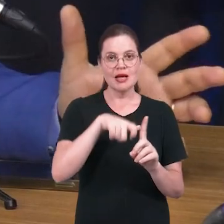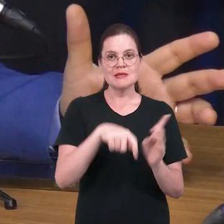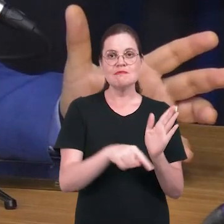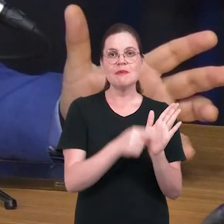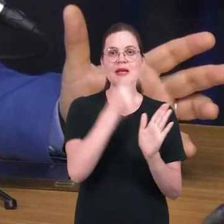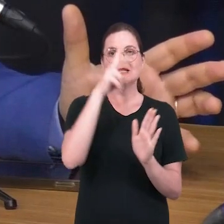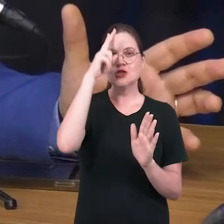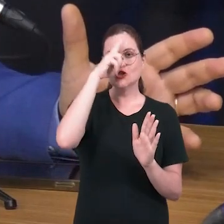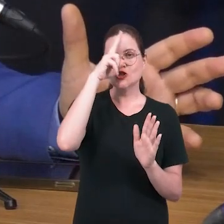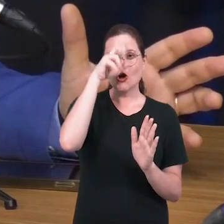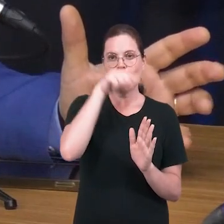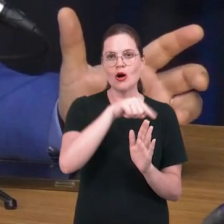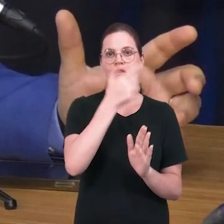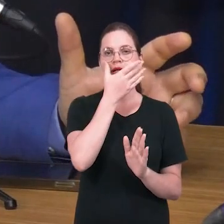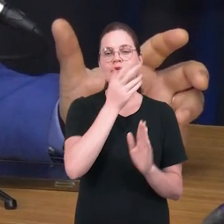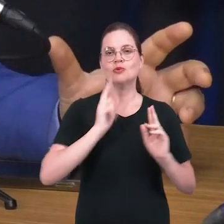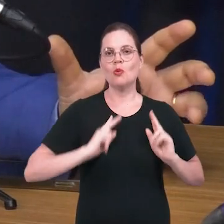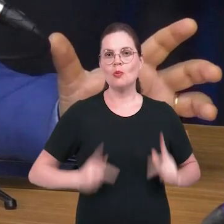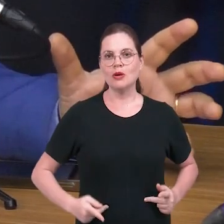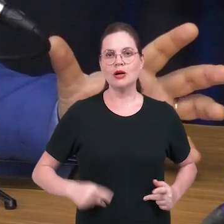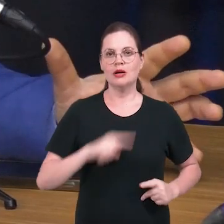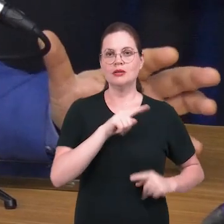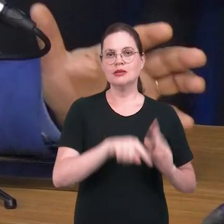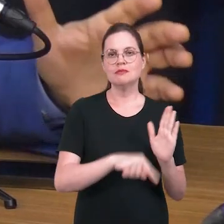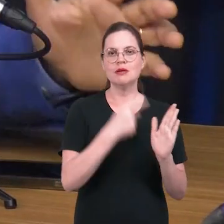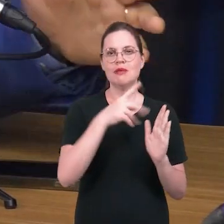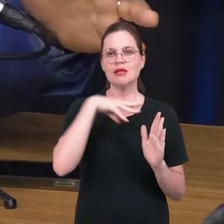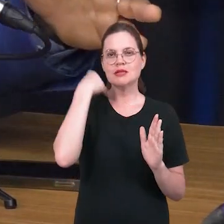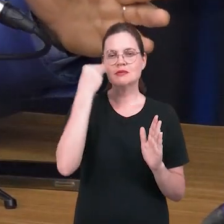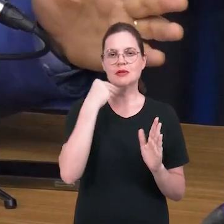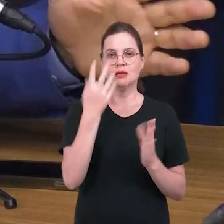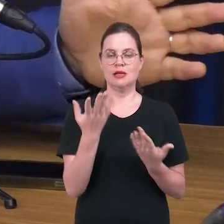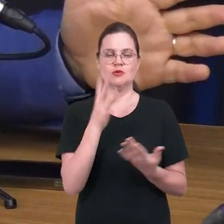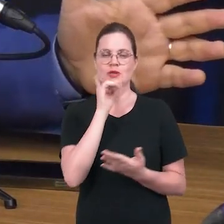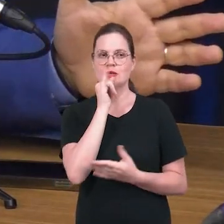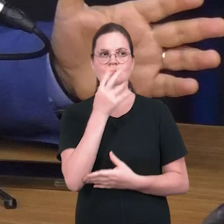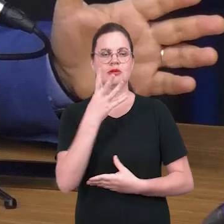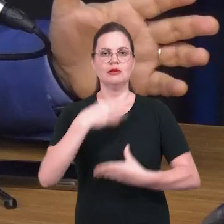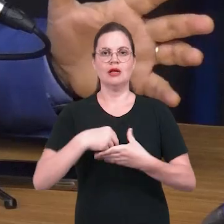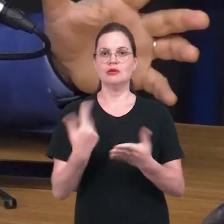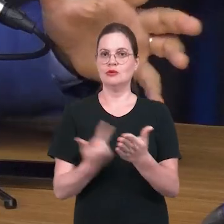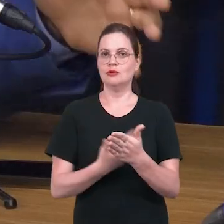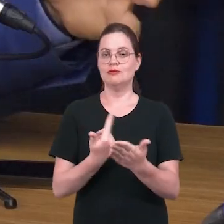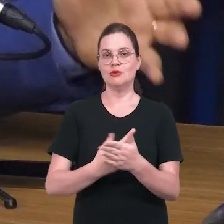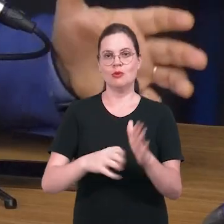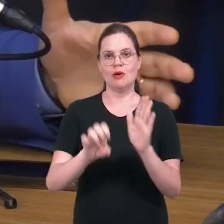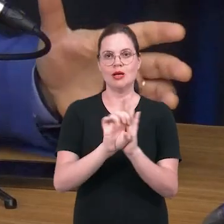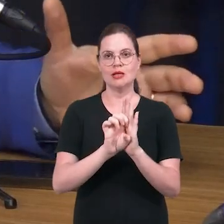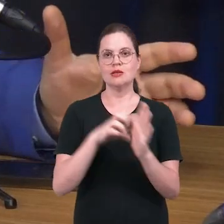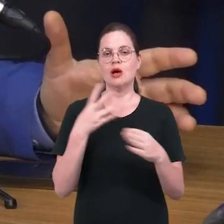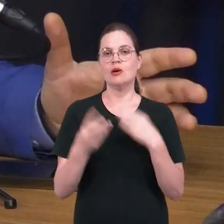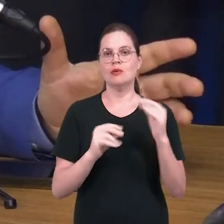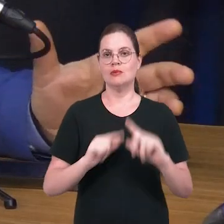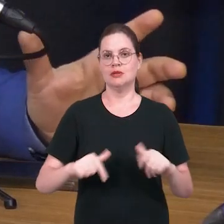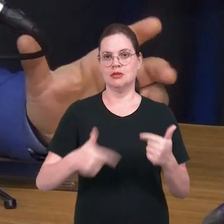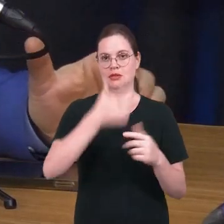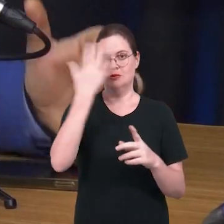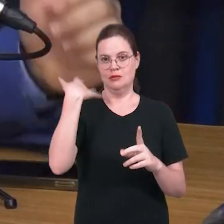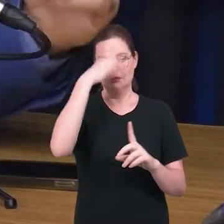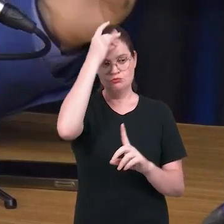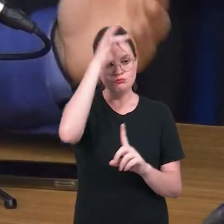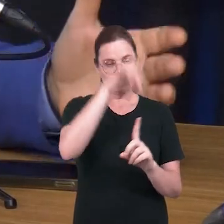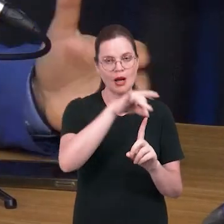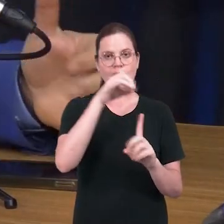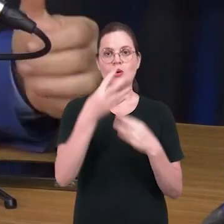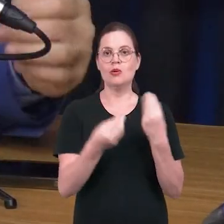as primeiras experiências, falamos no livro do Êxodo, por exemplo, como era a operação do Espírito Santo, e nós